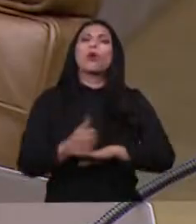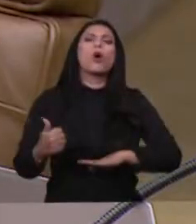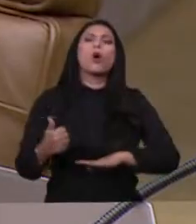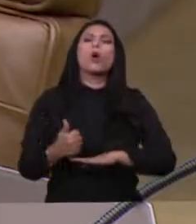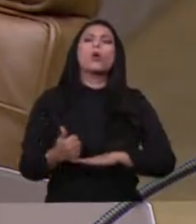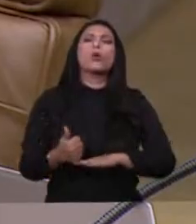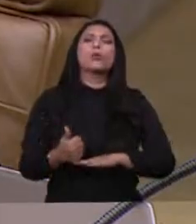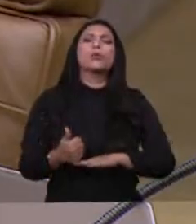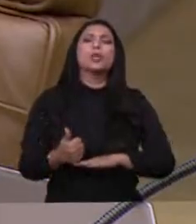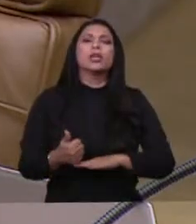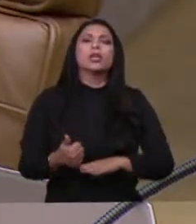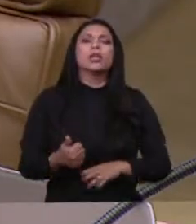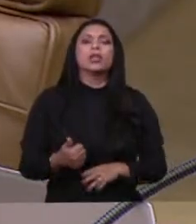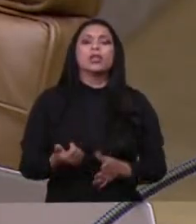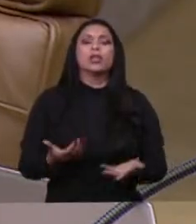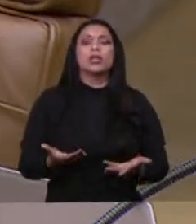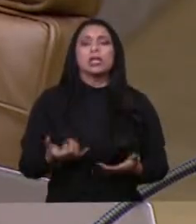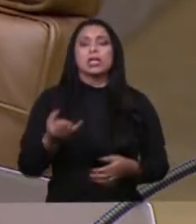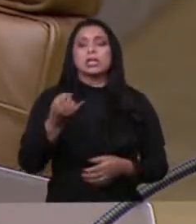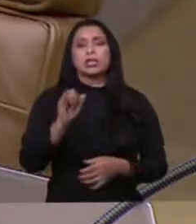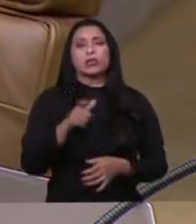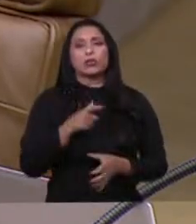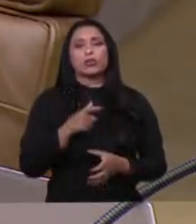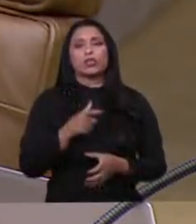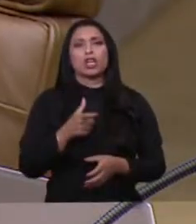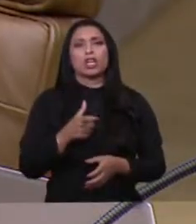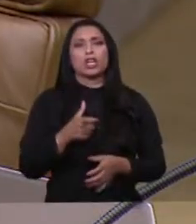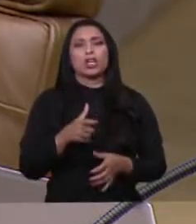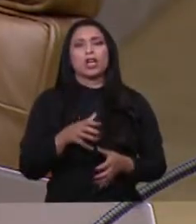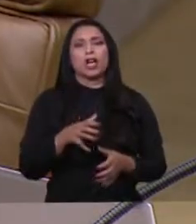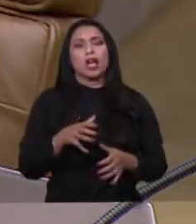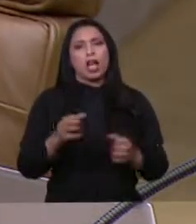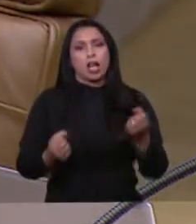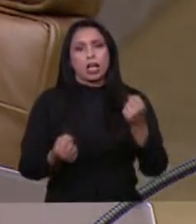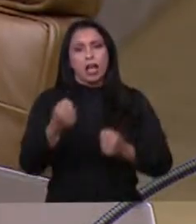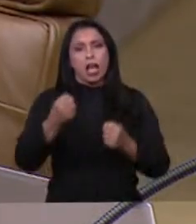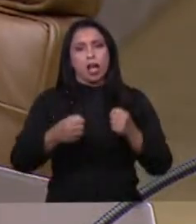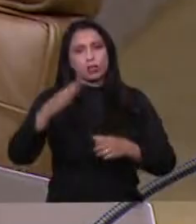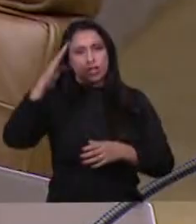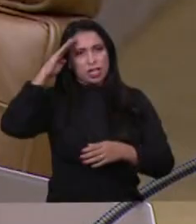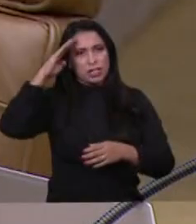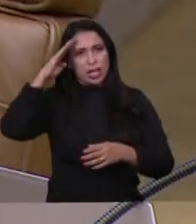de Estado se não havia tanques, se não havia baionetas?